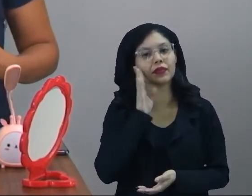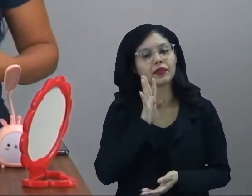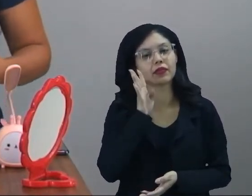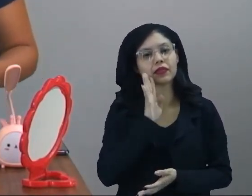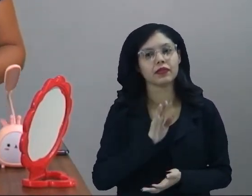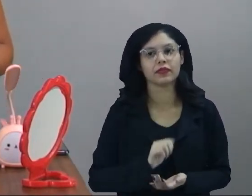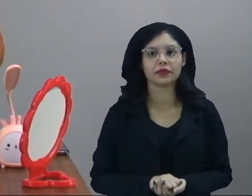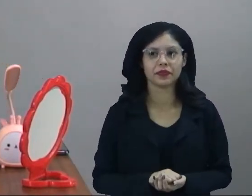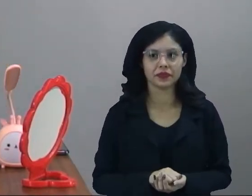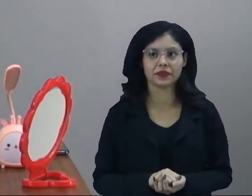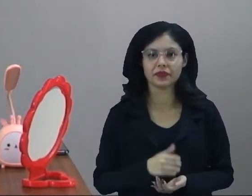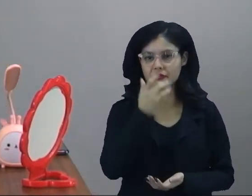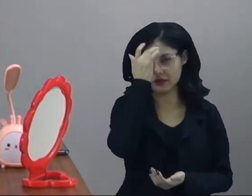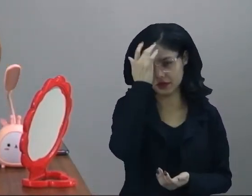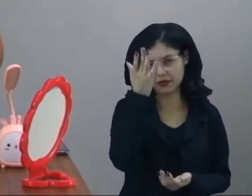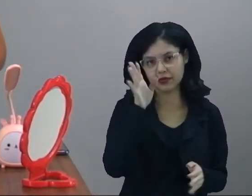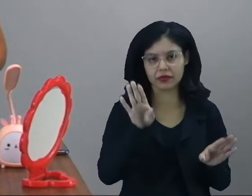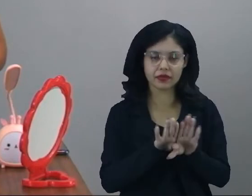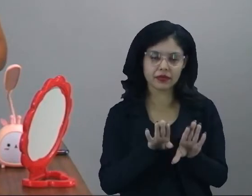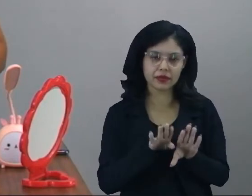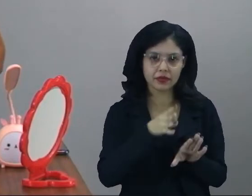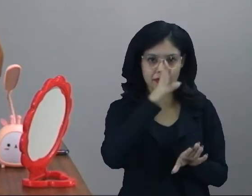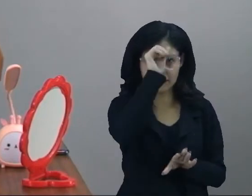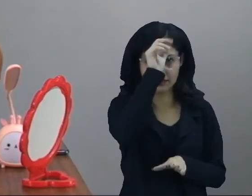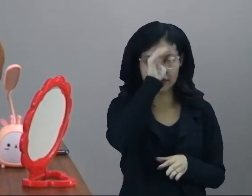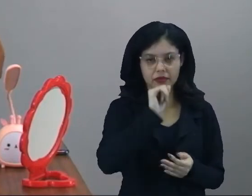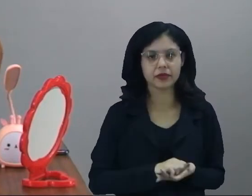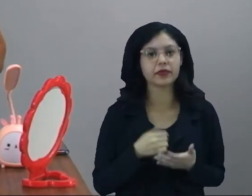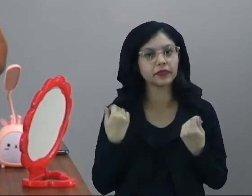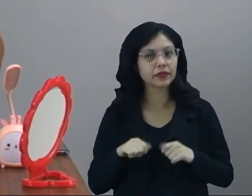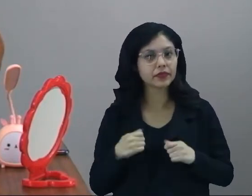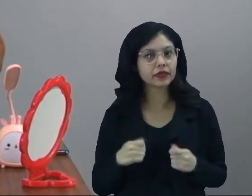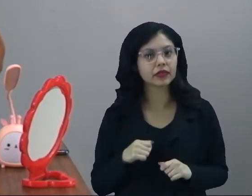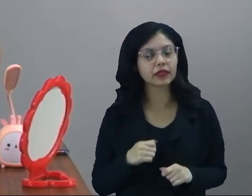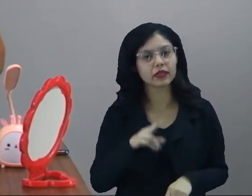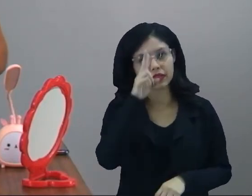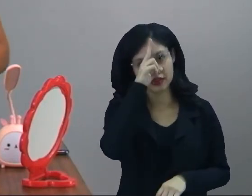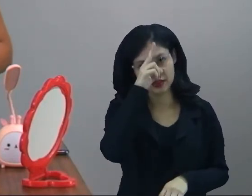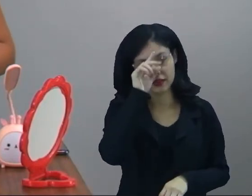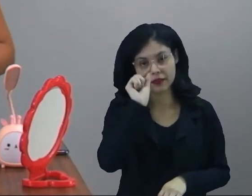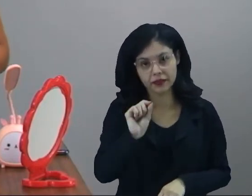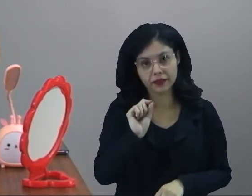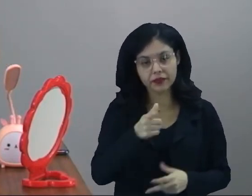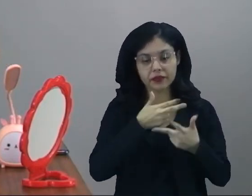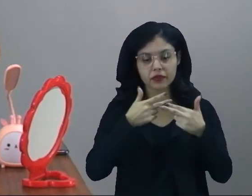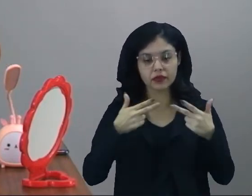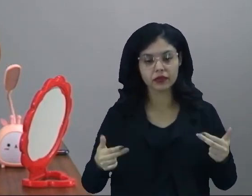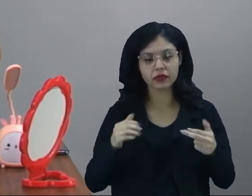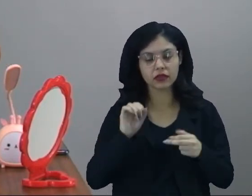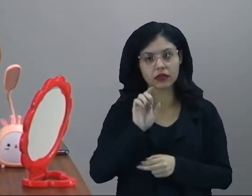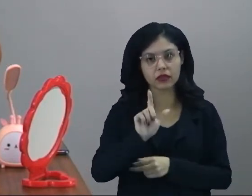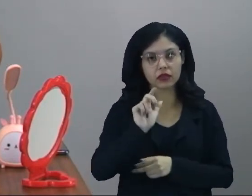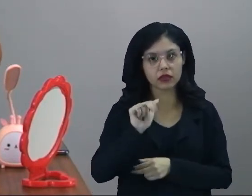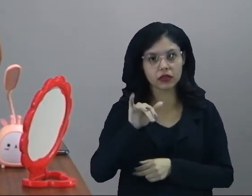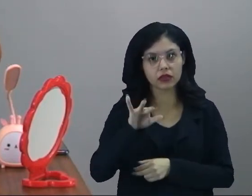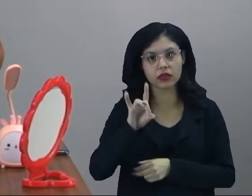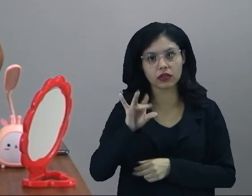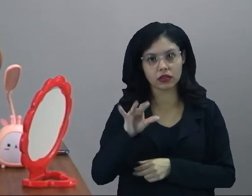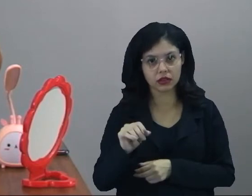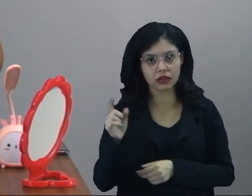legal e bem fácil de aprender. Só nós devemos sempre lembrar, objetos